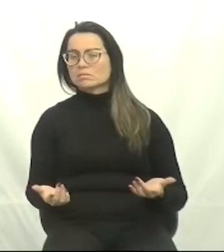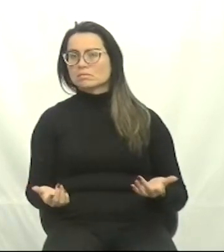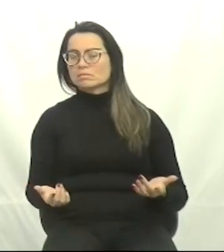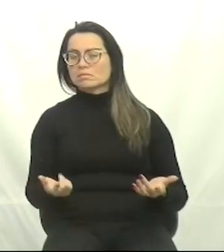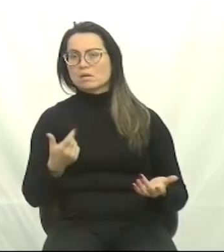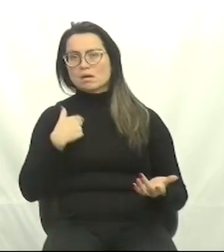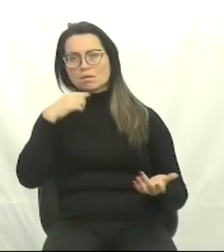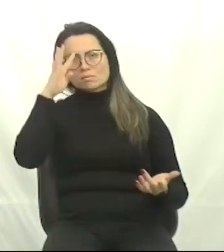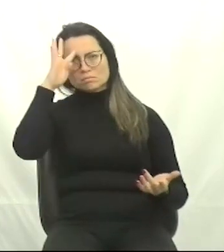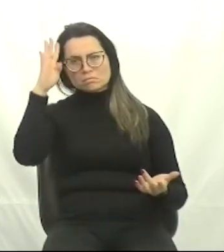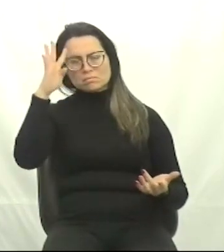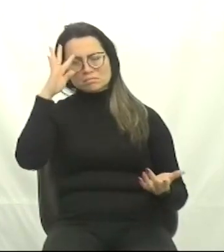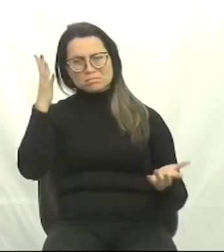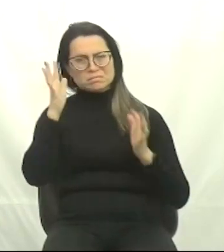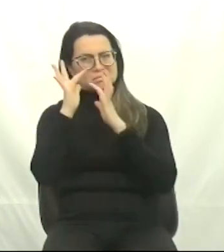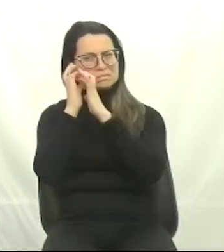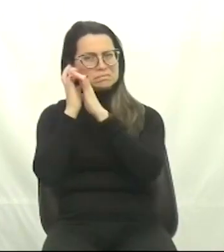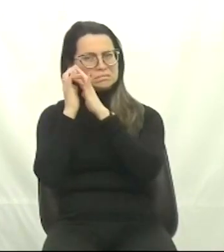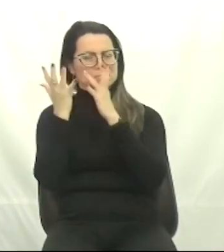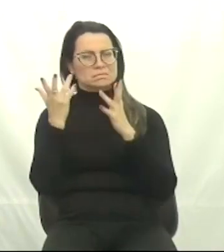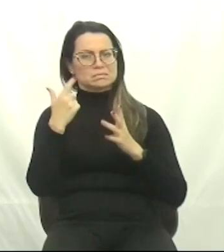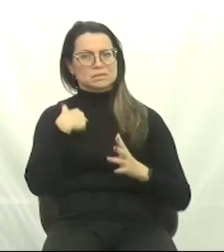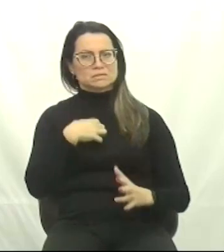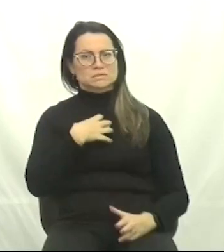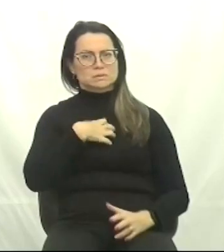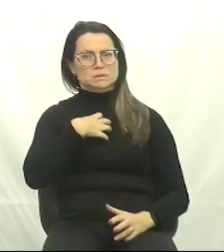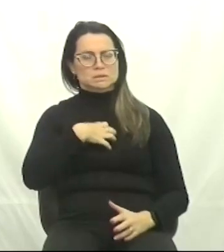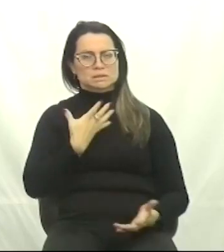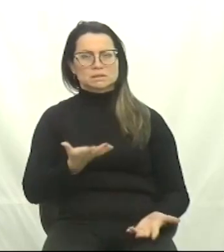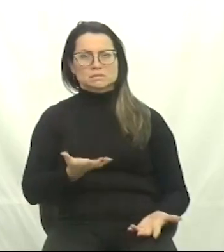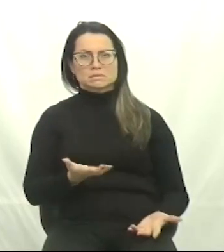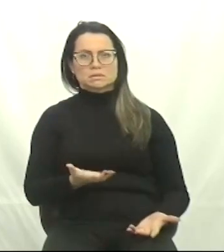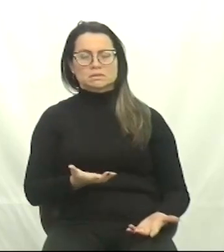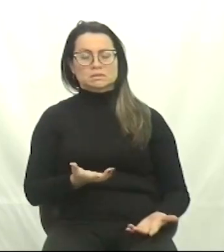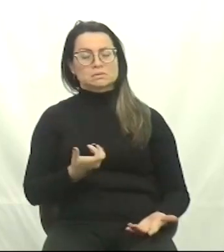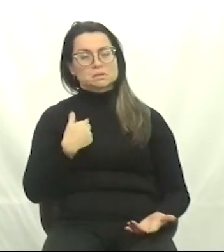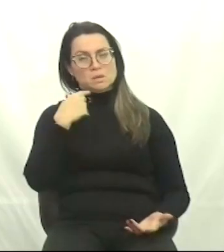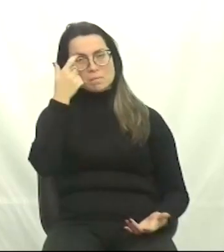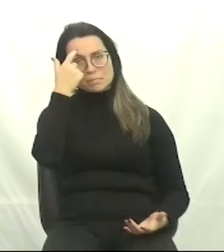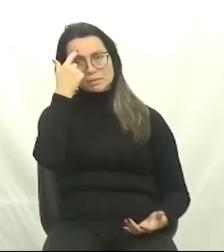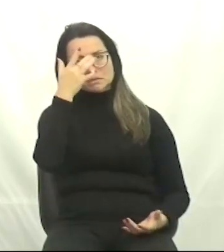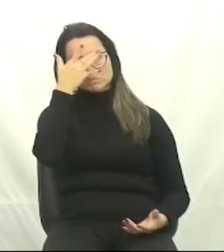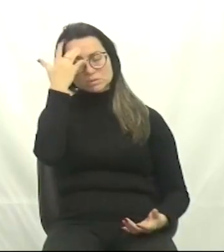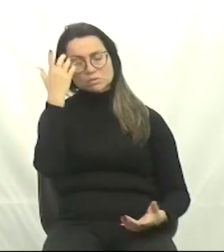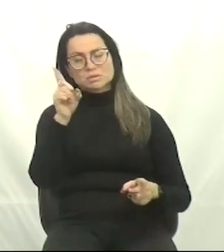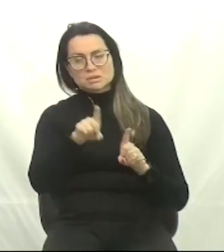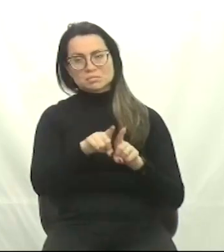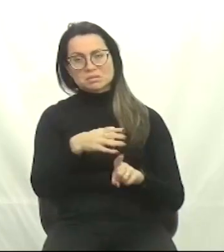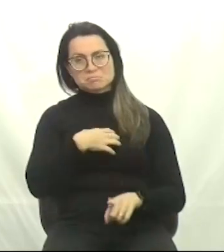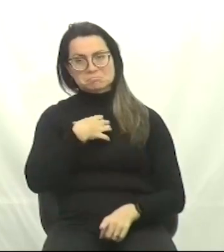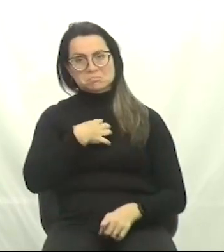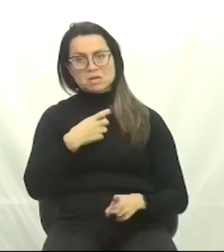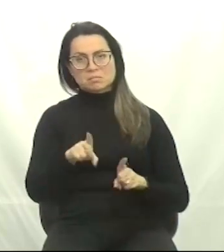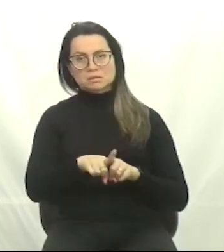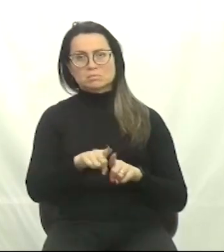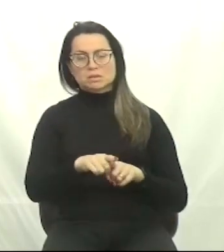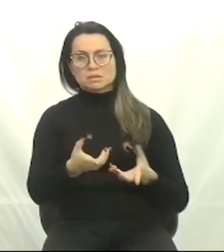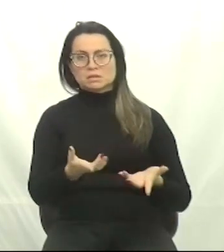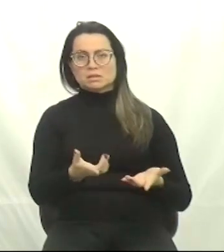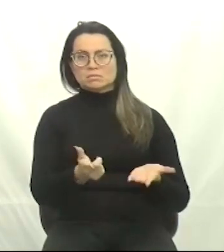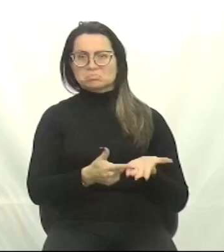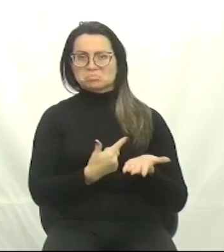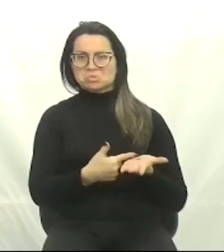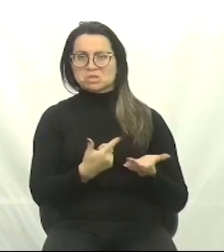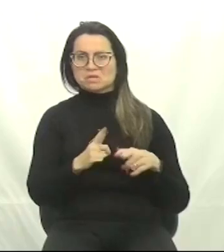Me intriga, mas mais do que isso, me indigna, que eu acho que é isso que deveria indignar as pessoas. Conteúdo da educação jogado